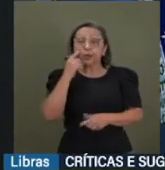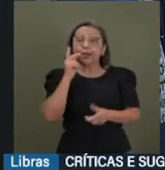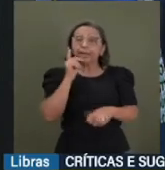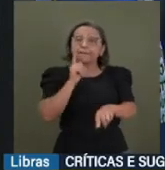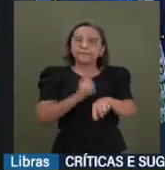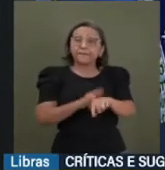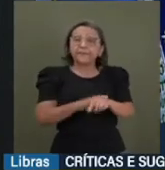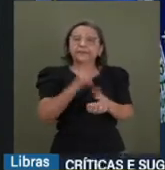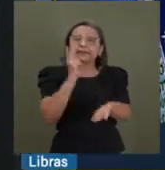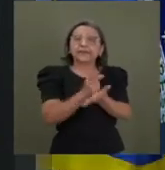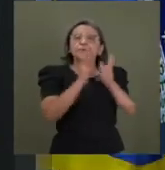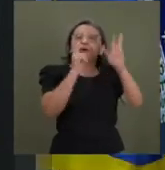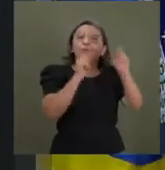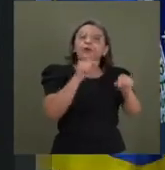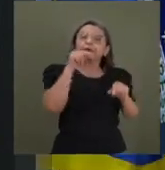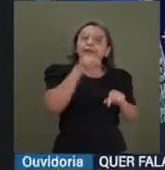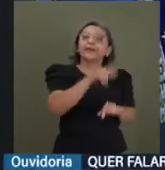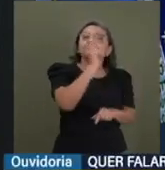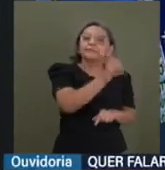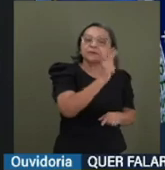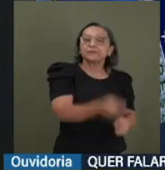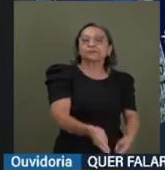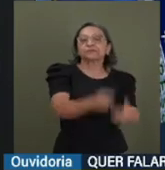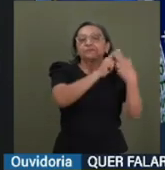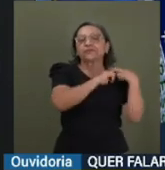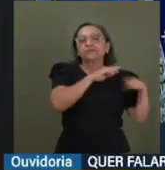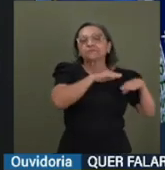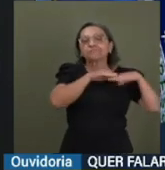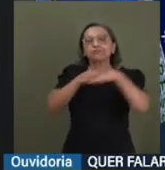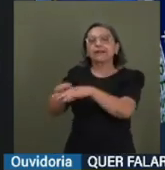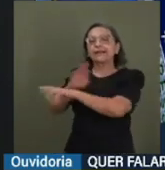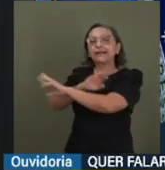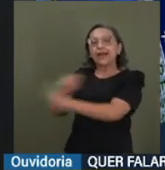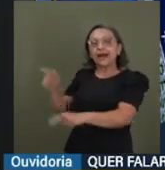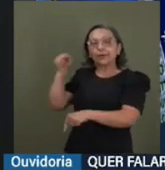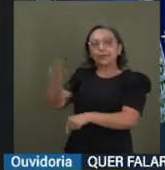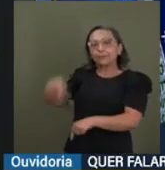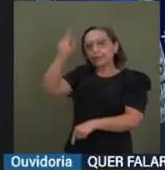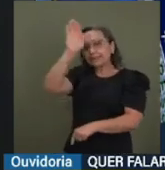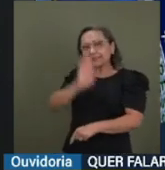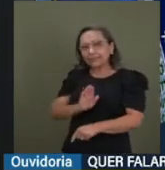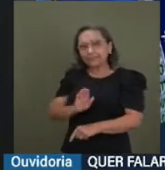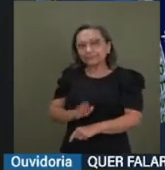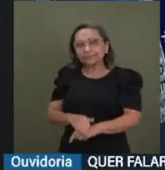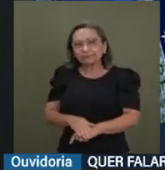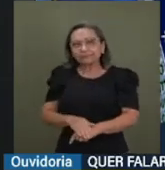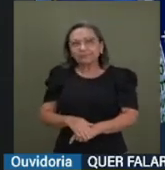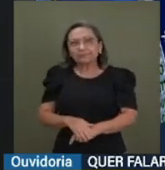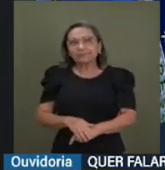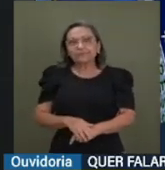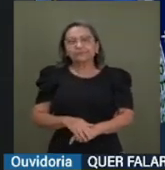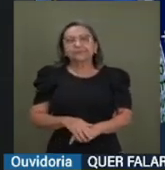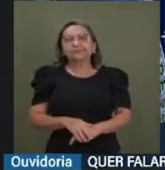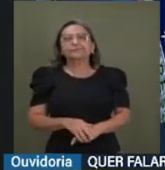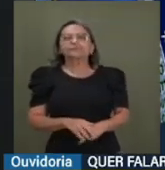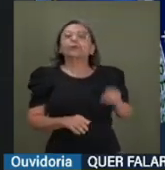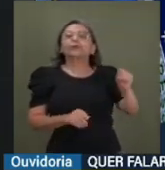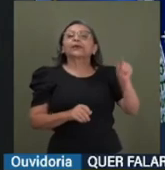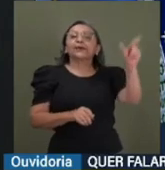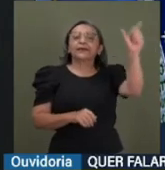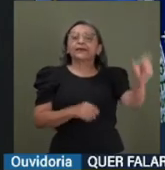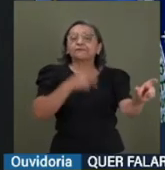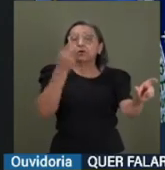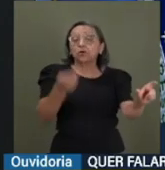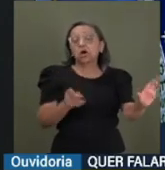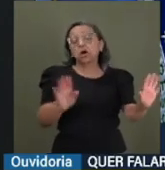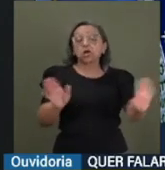que ele foi encarregado, repito, de bater a porteira, fechar a porteira na cara do Brasil, o que ele disse? Não, mas